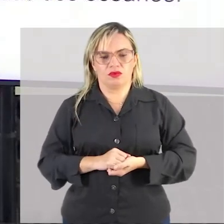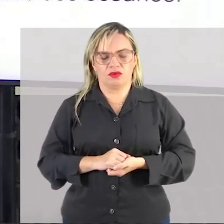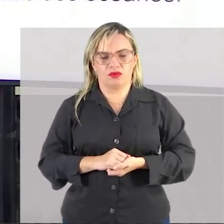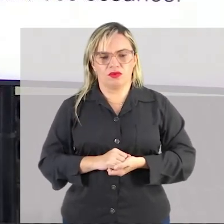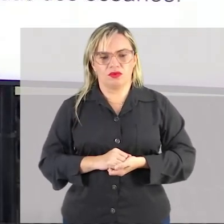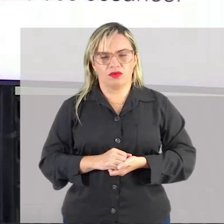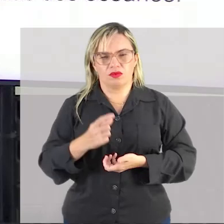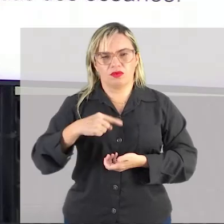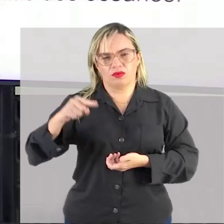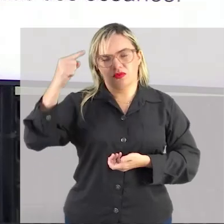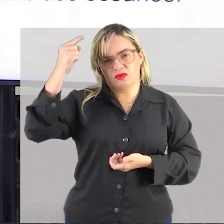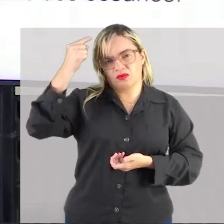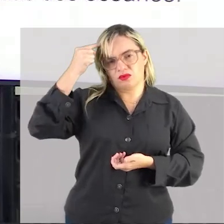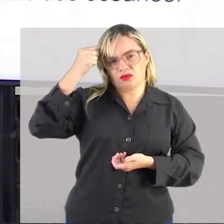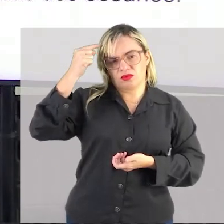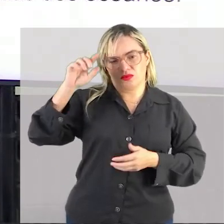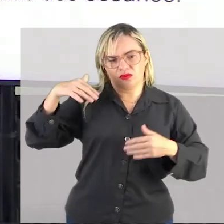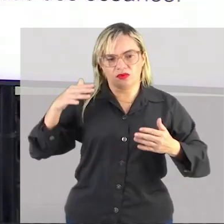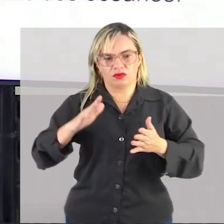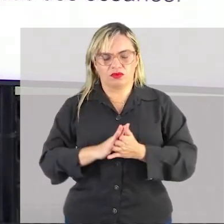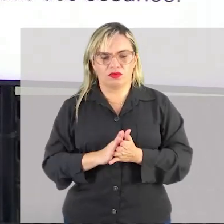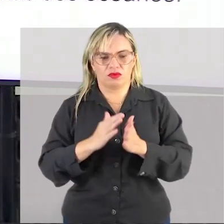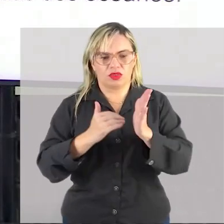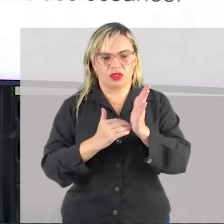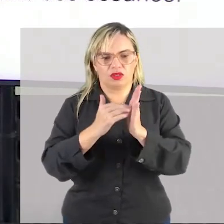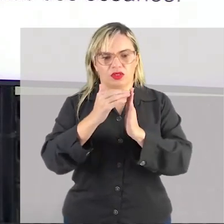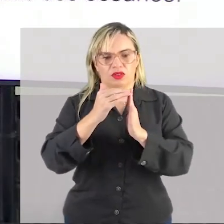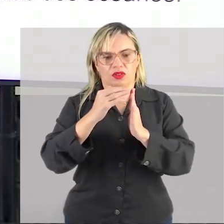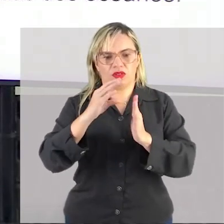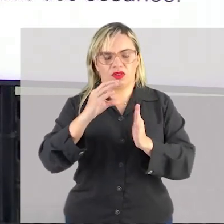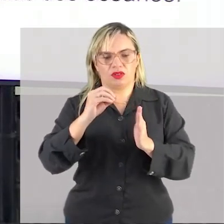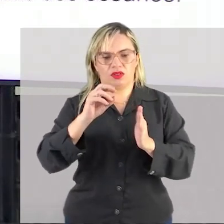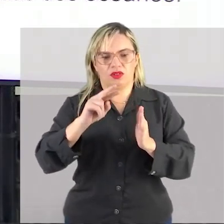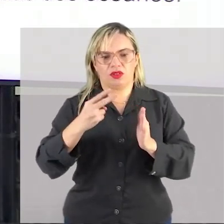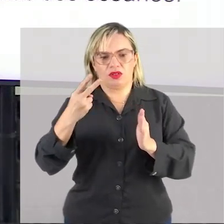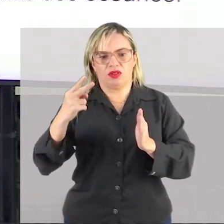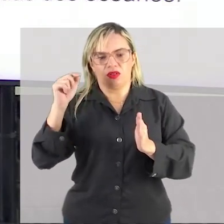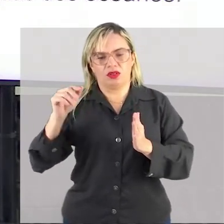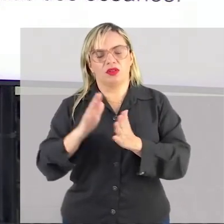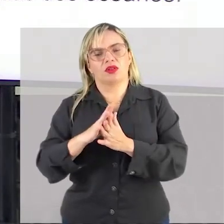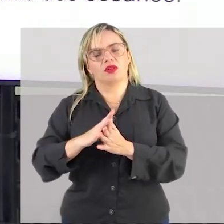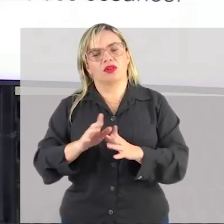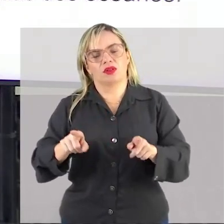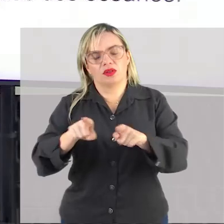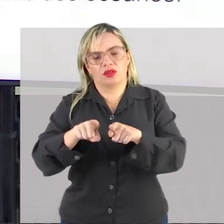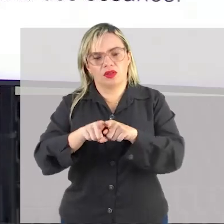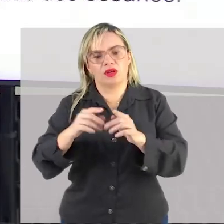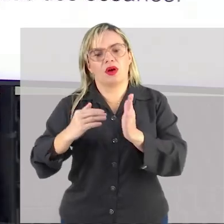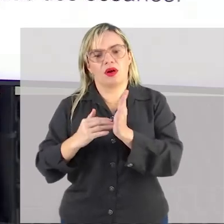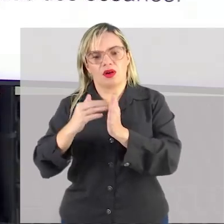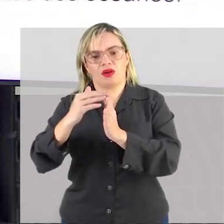E aí o teu pensamento pode ser assim, ó. Quanto mais CO2 eu tiver, maior a acidez.